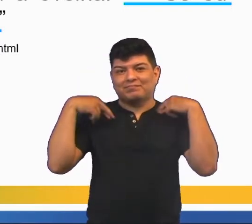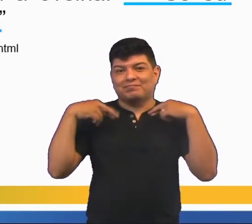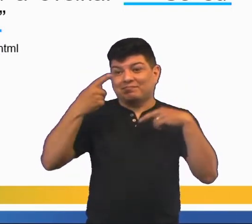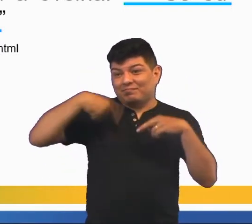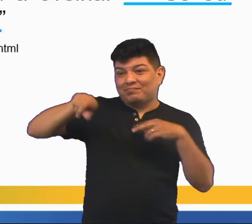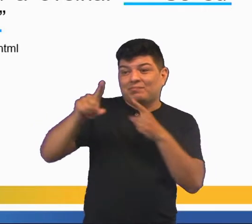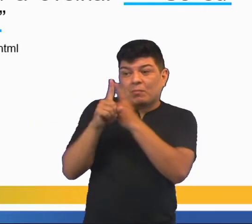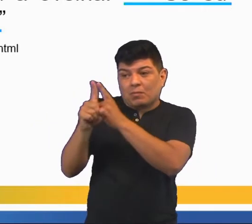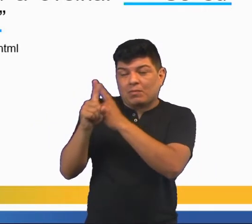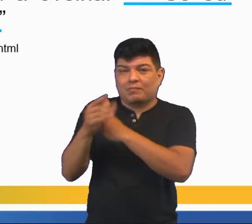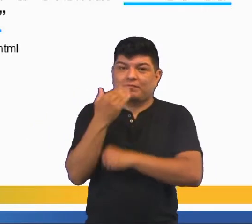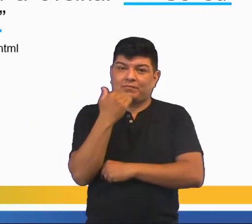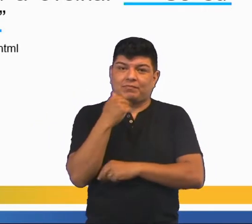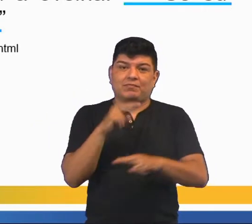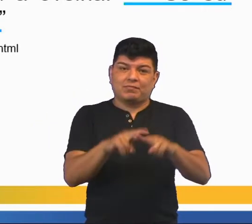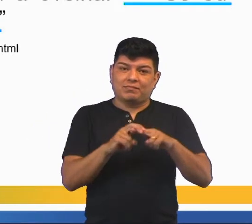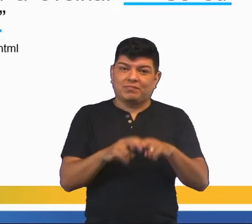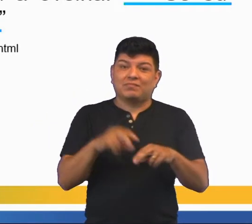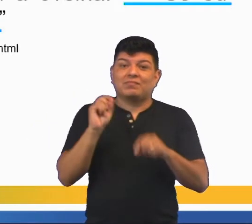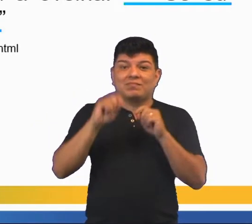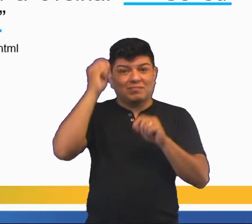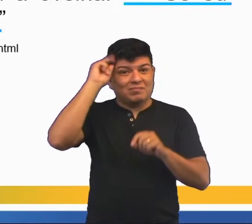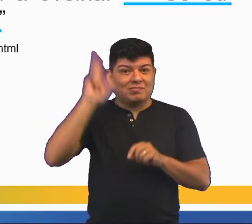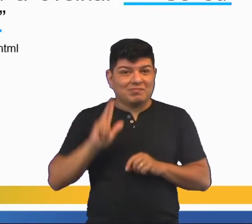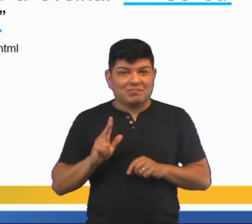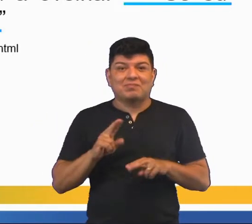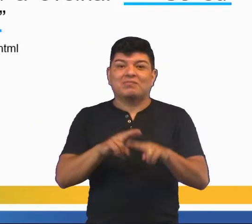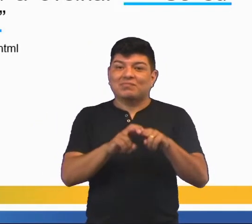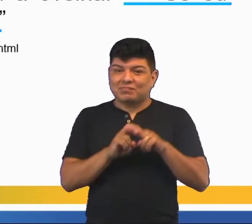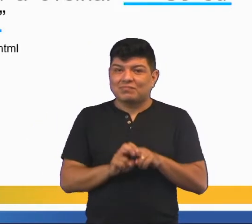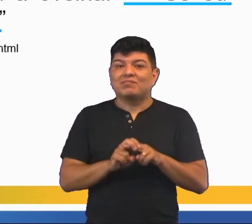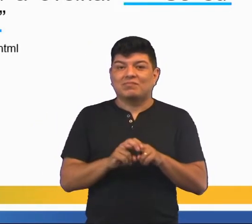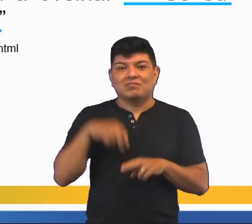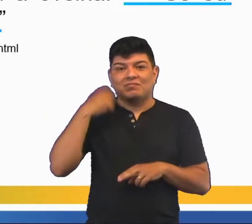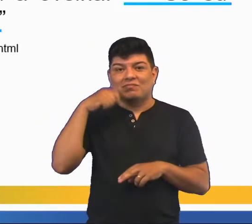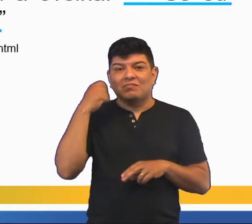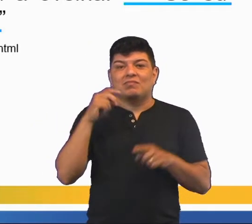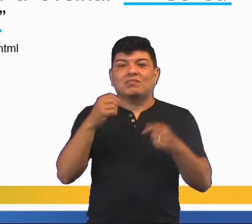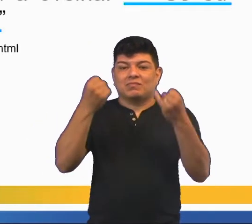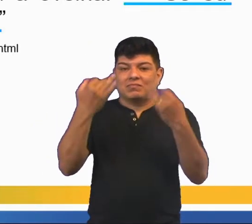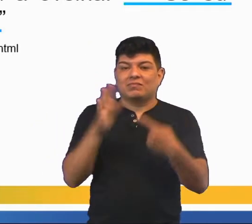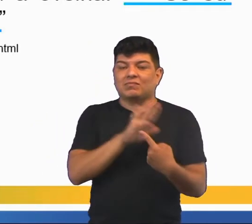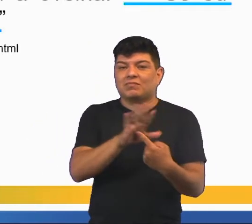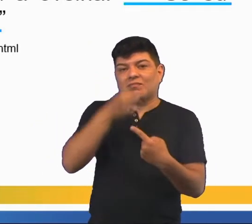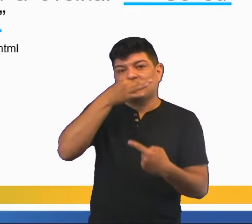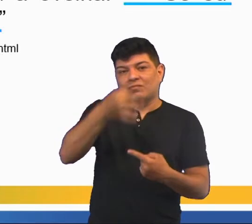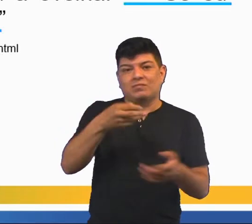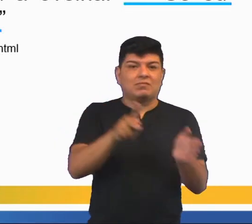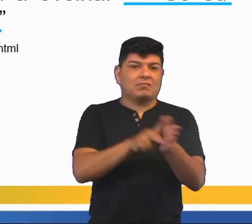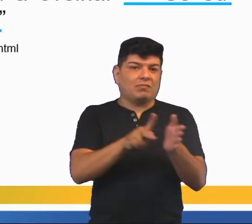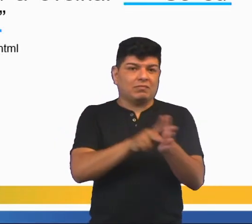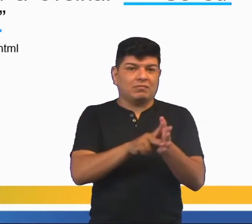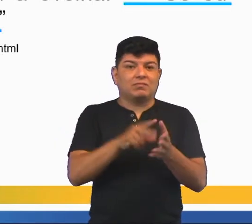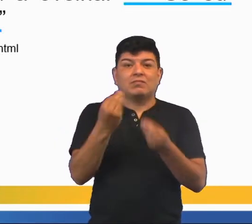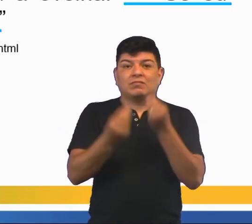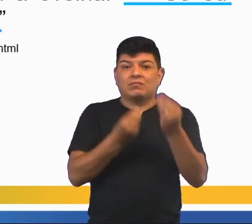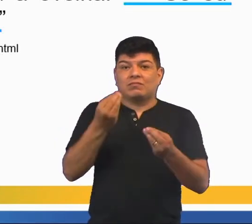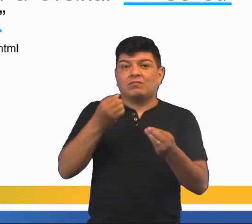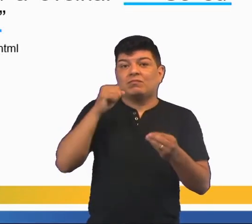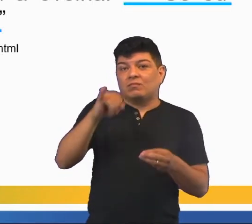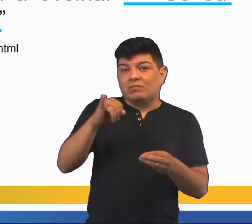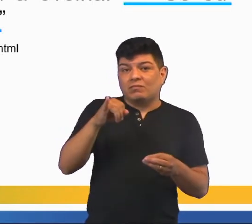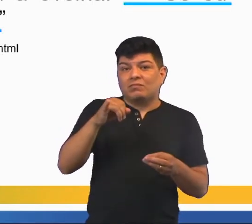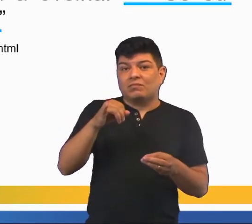atrás da ovelha e comer ela. Então, ela foi muito esperta, né? E aqui o autor expressa a opinião como se fosse a opinião